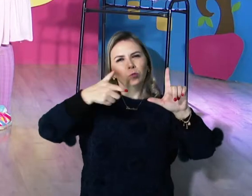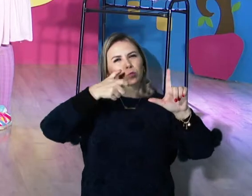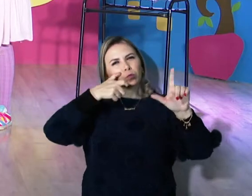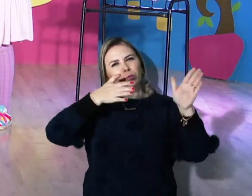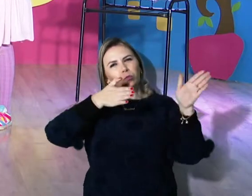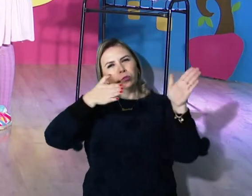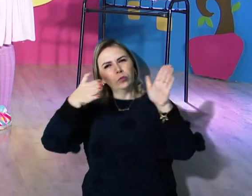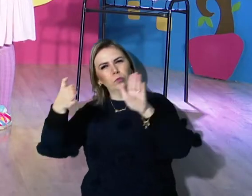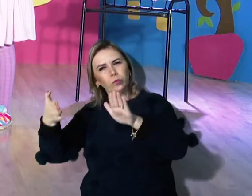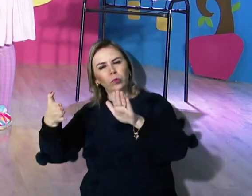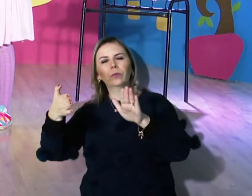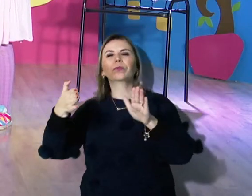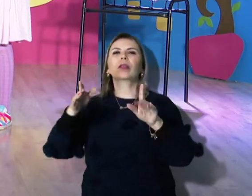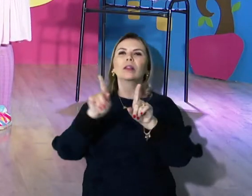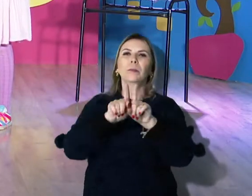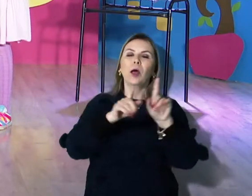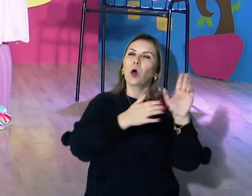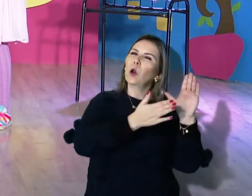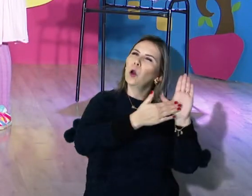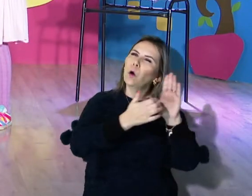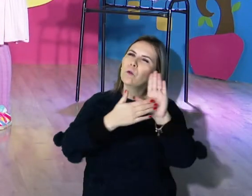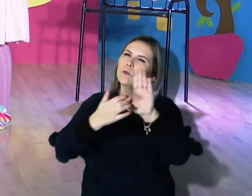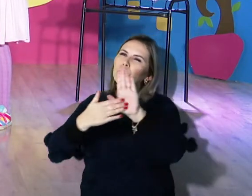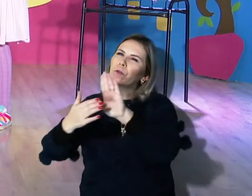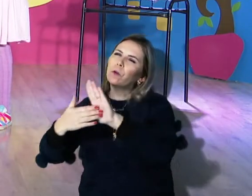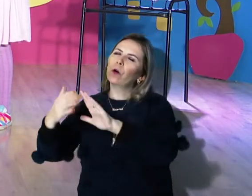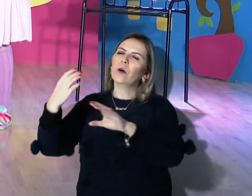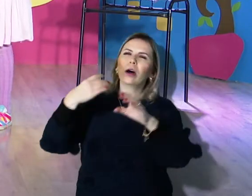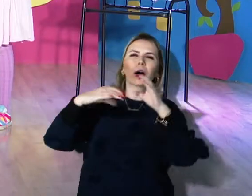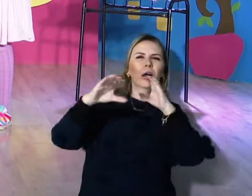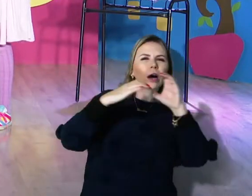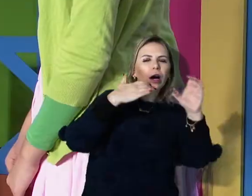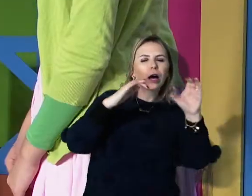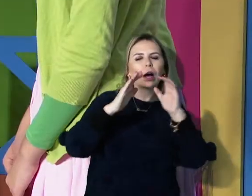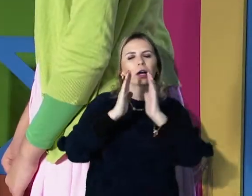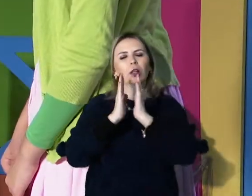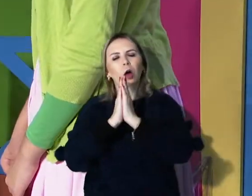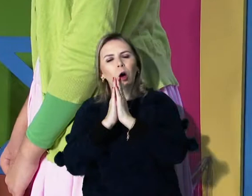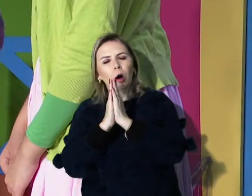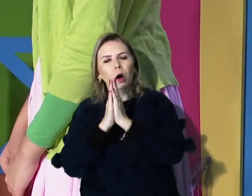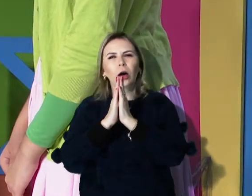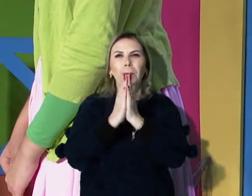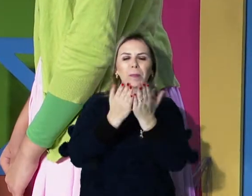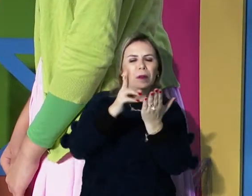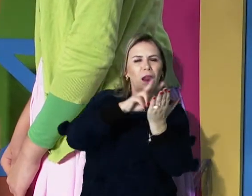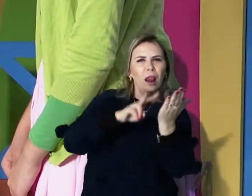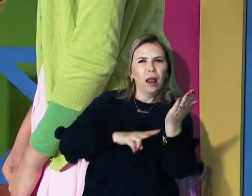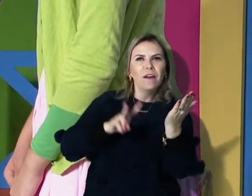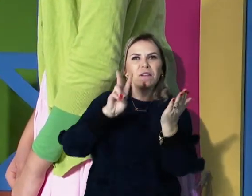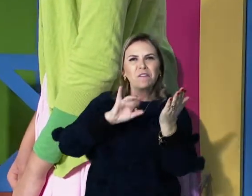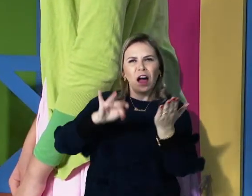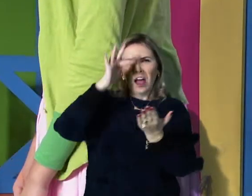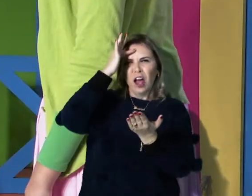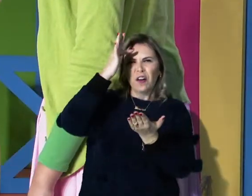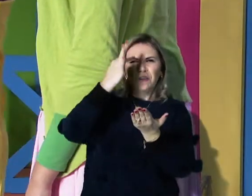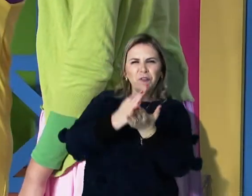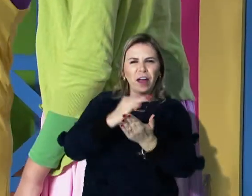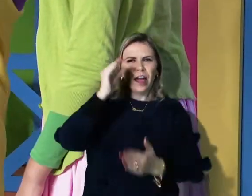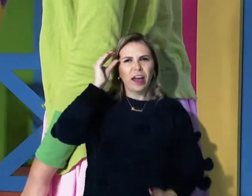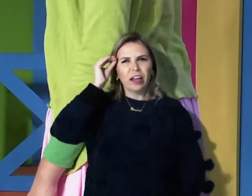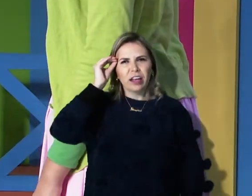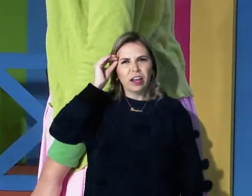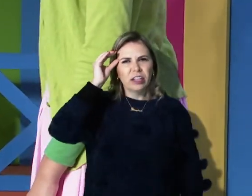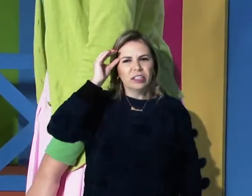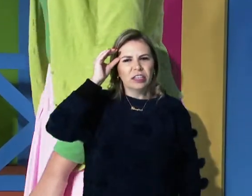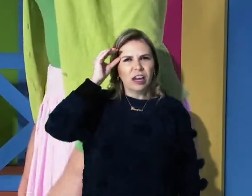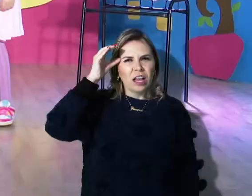escuta louvor, se a gente ora, lê a Bíblia, a nossa fé vai crescendo, crescendo, crescendo,